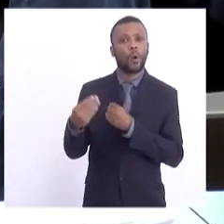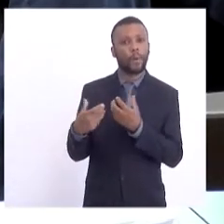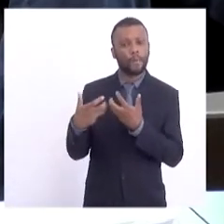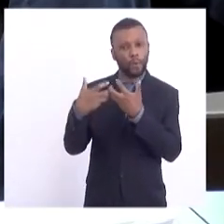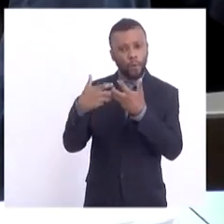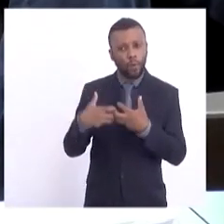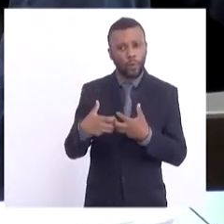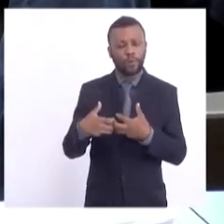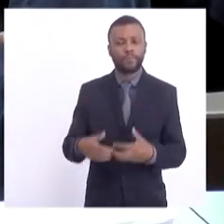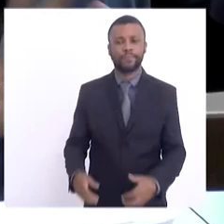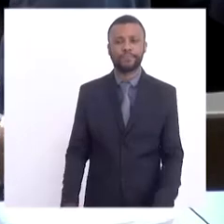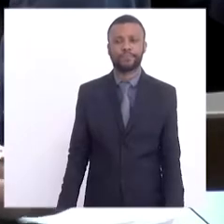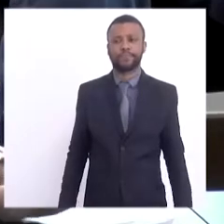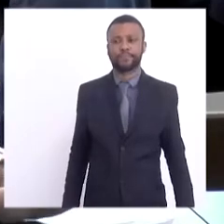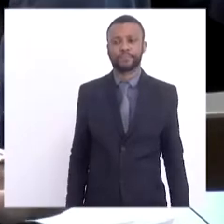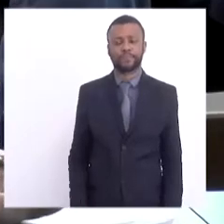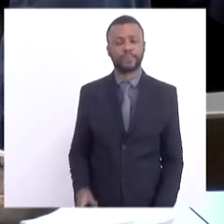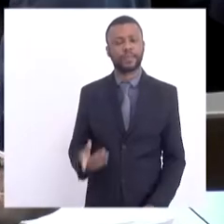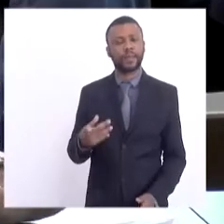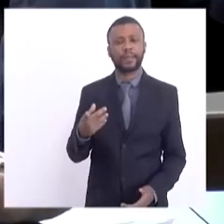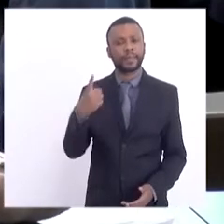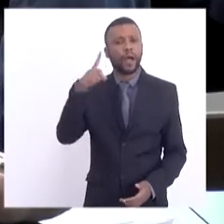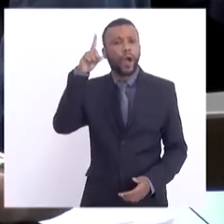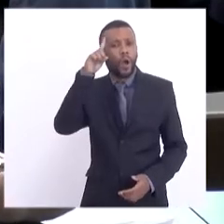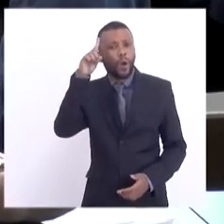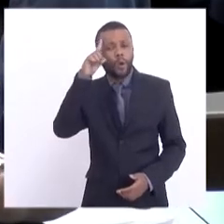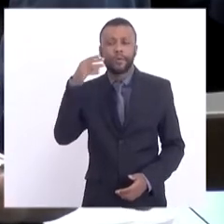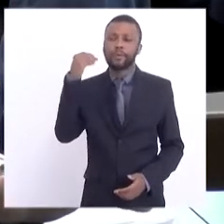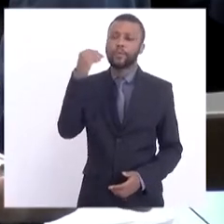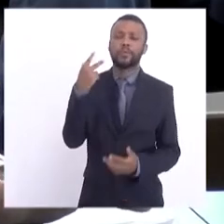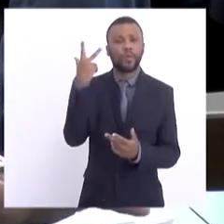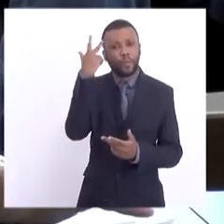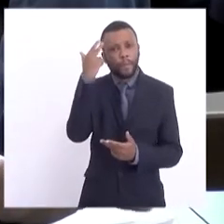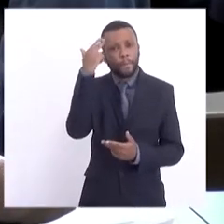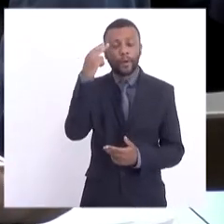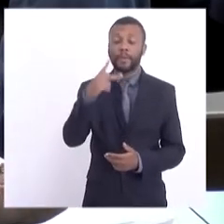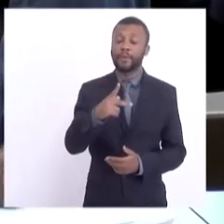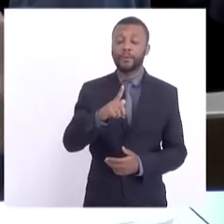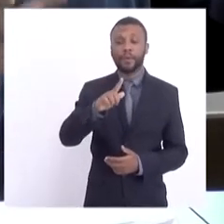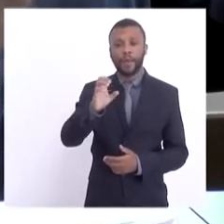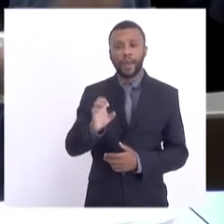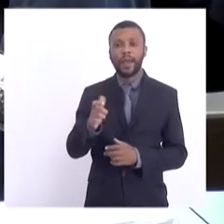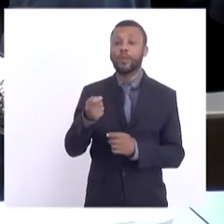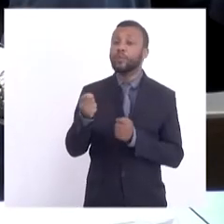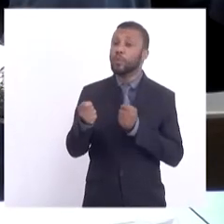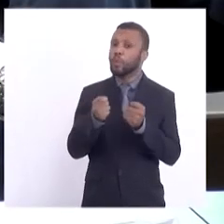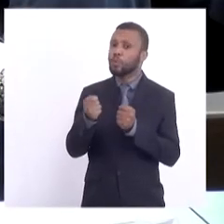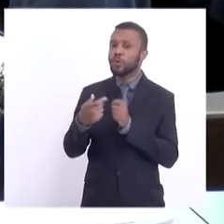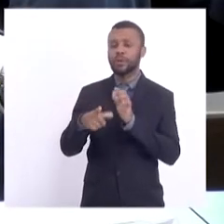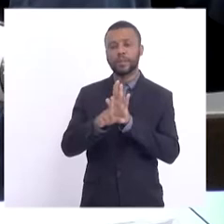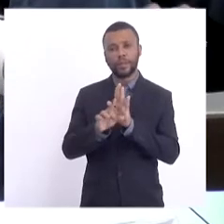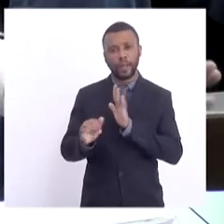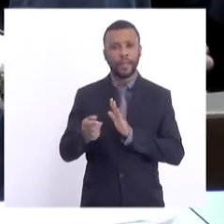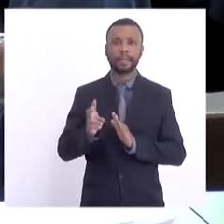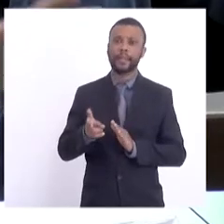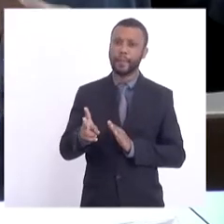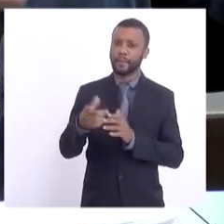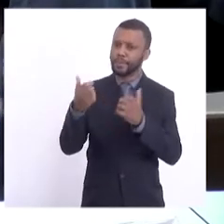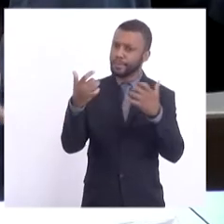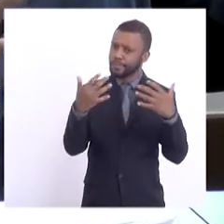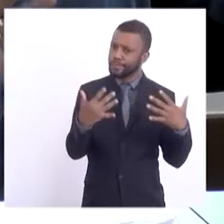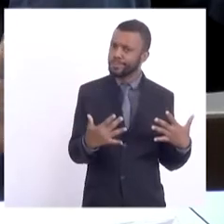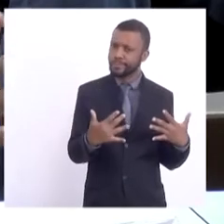aperfeiçoada Esse é o dia a dia da atuação da Procuradoria Geral do Estado no controle de legalidade O que é suscitada se